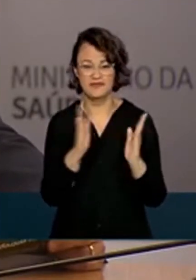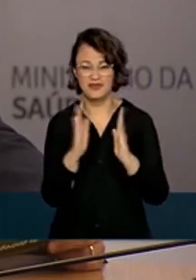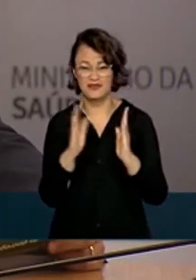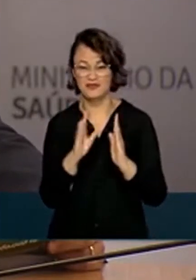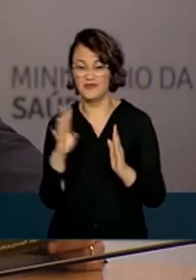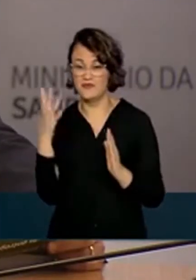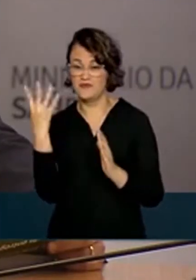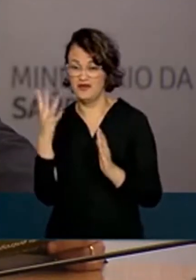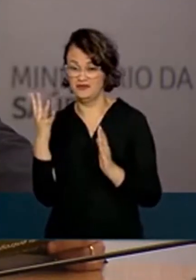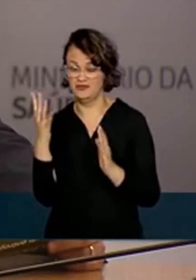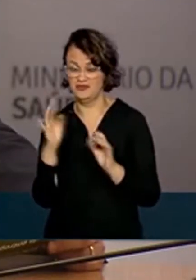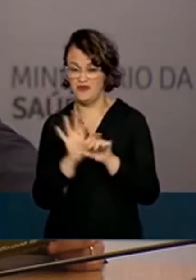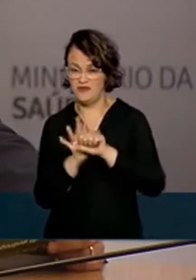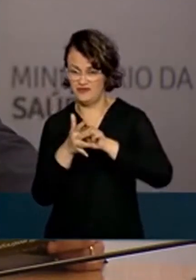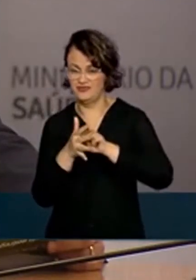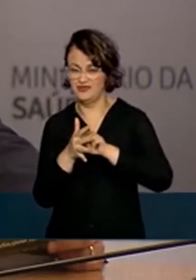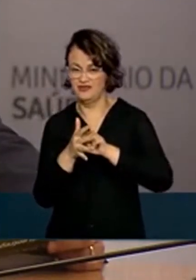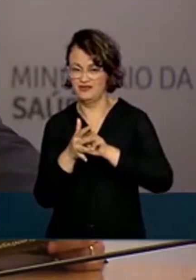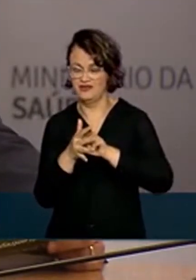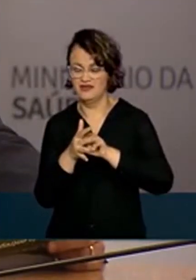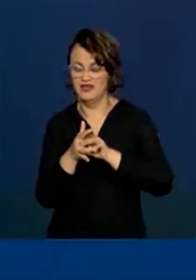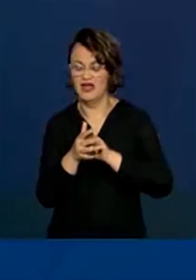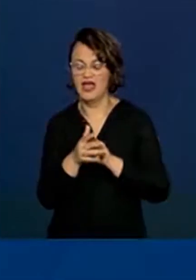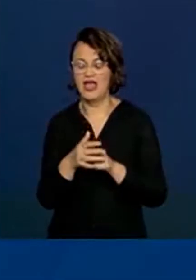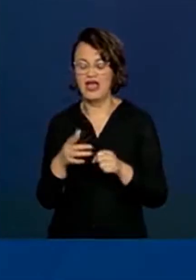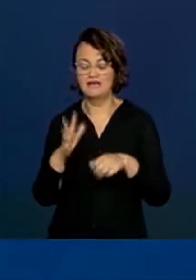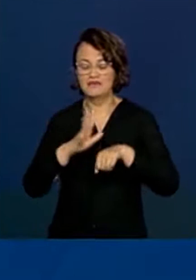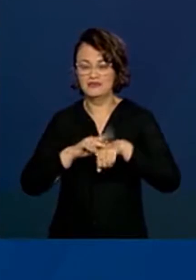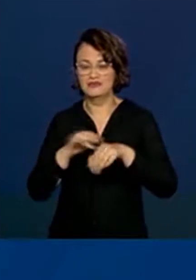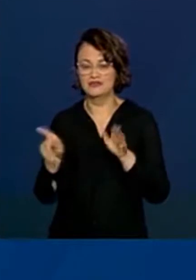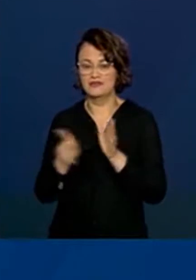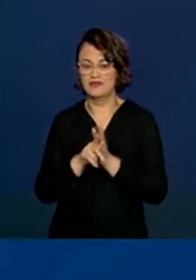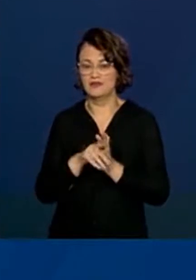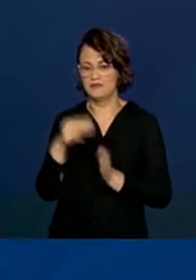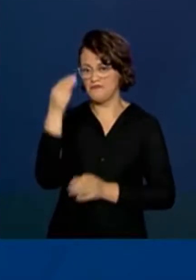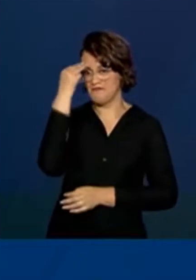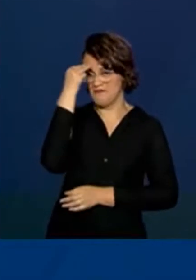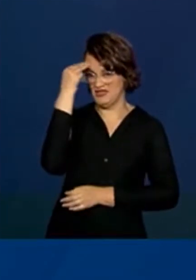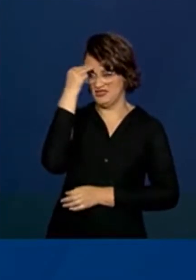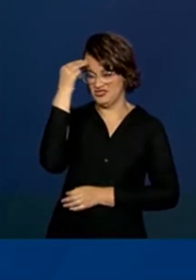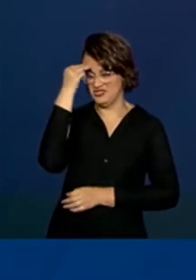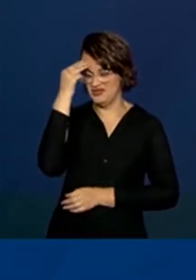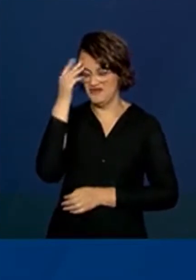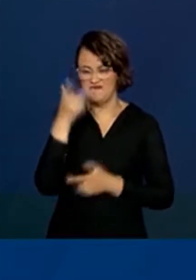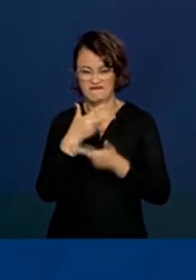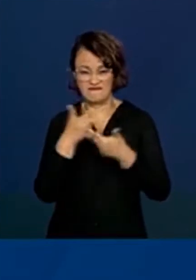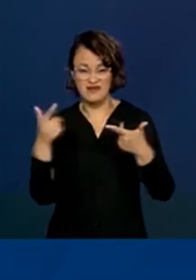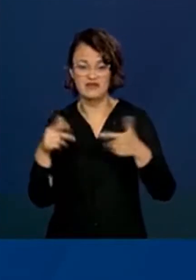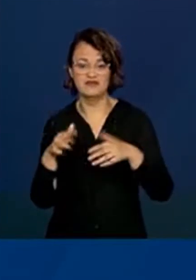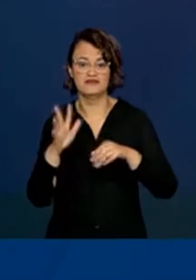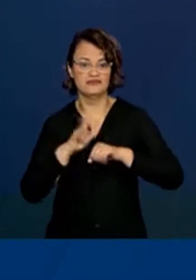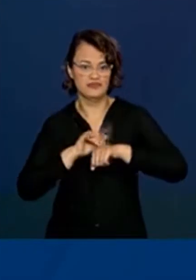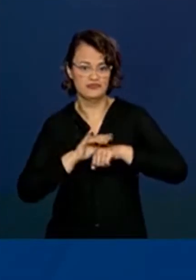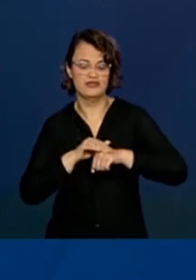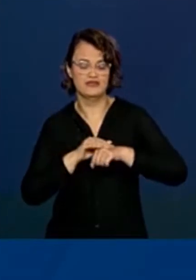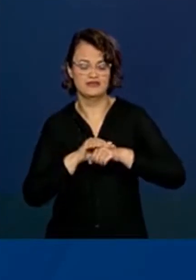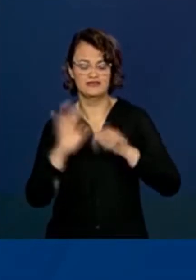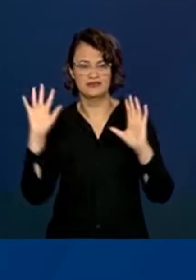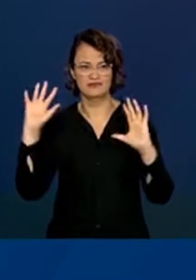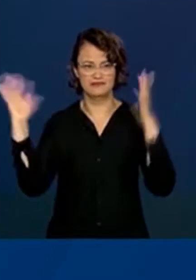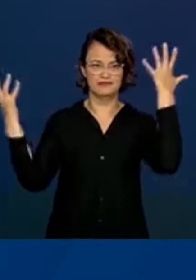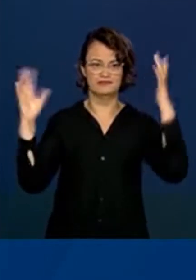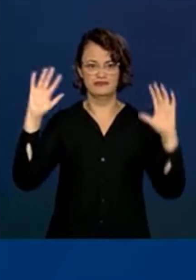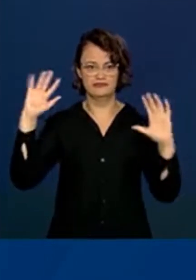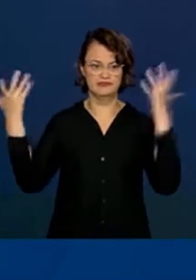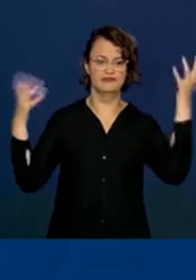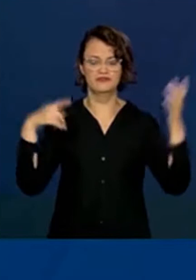da pandemia, como ela é conhecida, um adoecimento mental da sociedade, quando uma série de doenças provocadas pelas mudanças bruscas